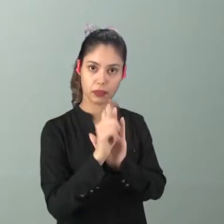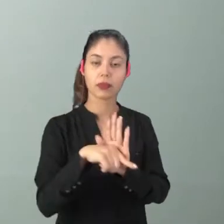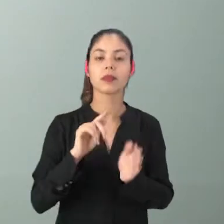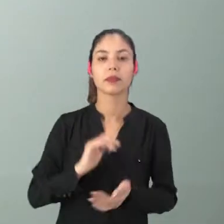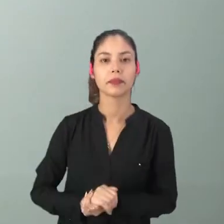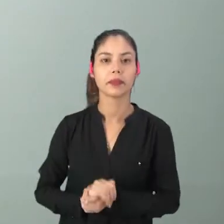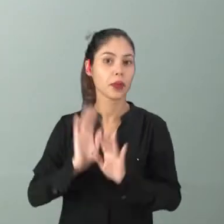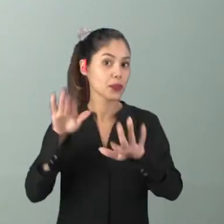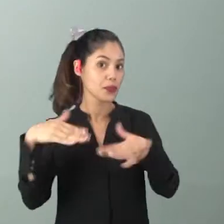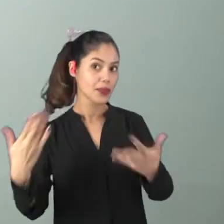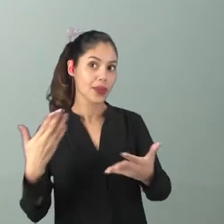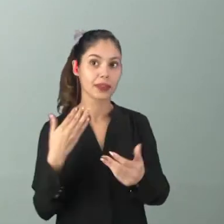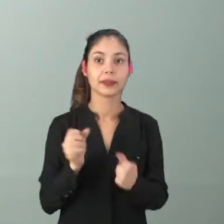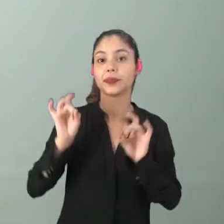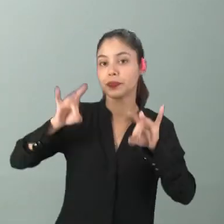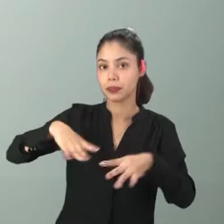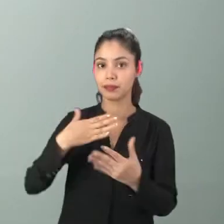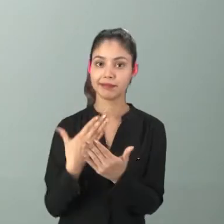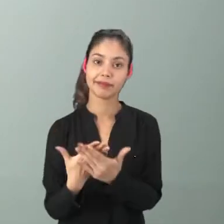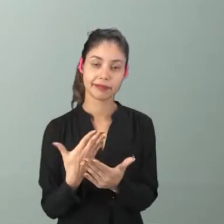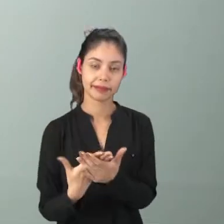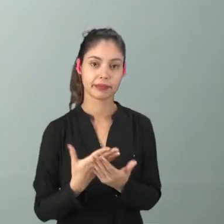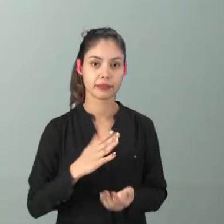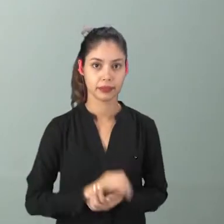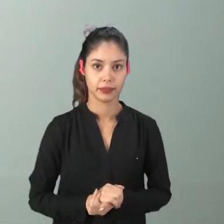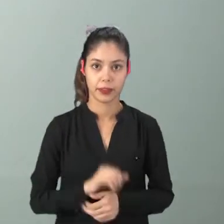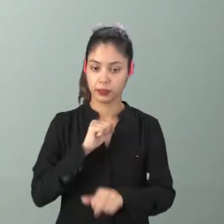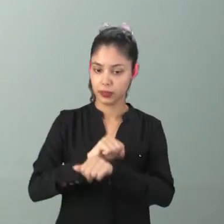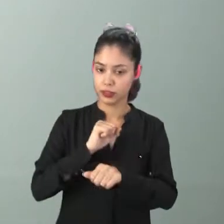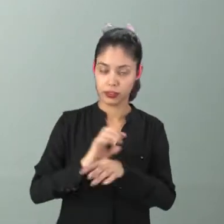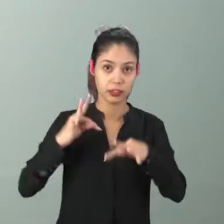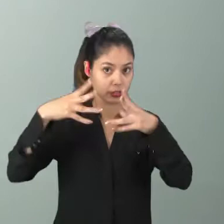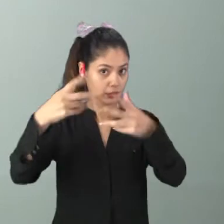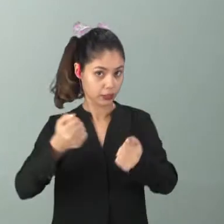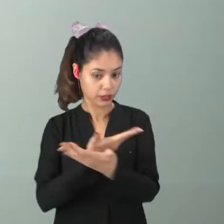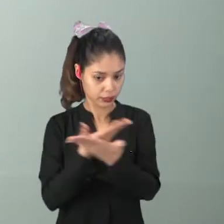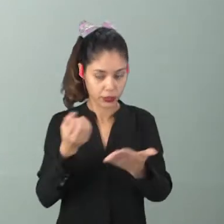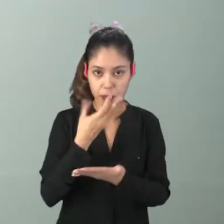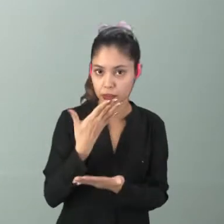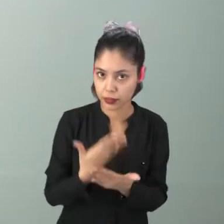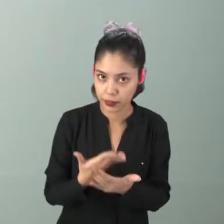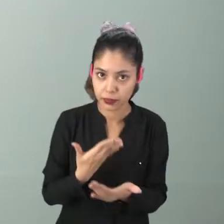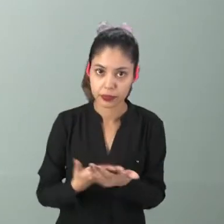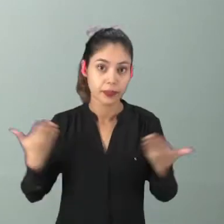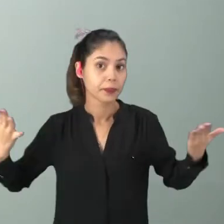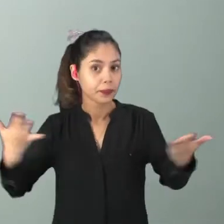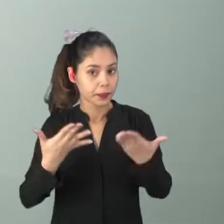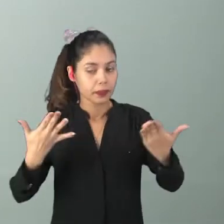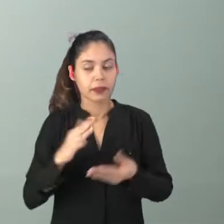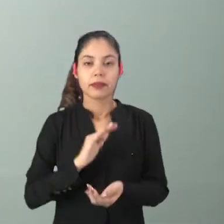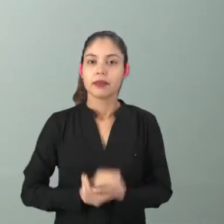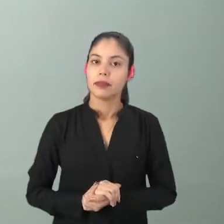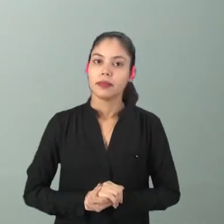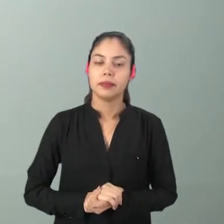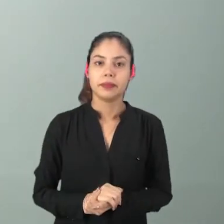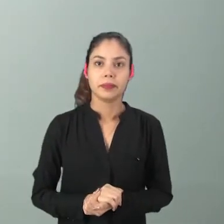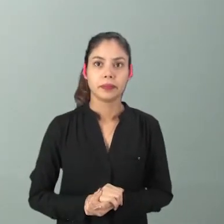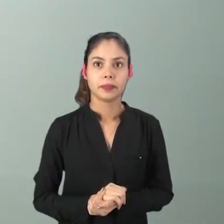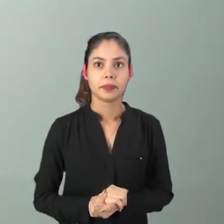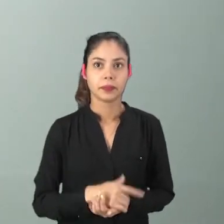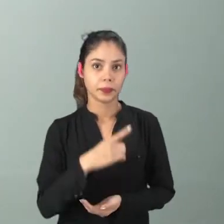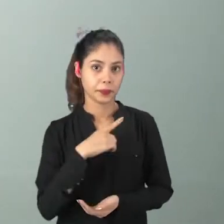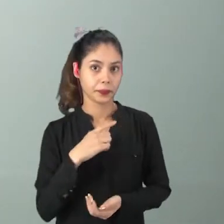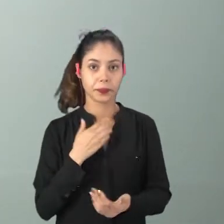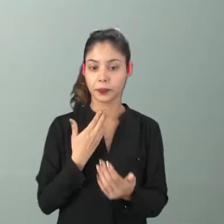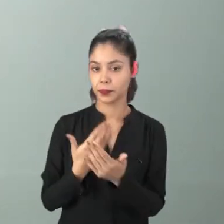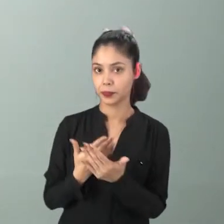do qual falamos na última aula. Eu espero que todos vocês tenham uma boa aula e agora nós vamos ter a aula